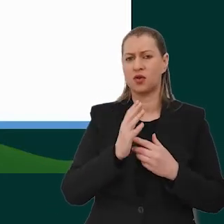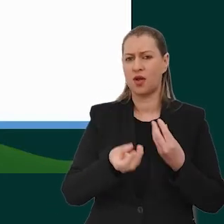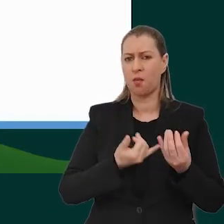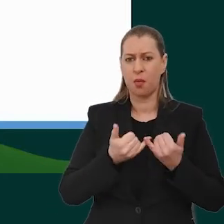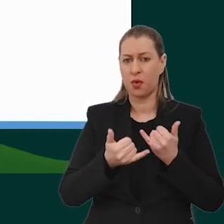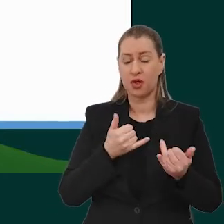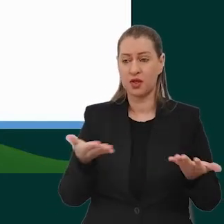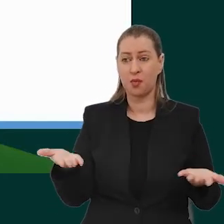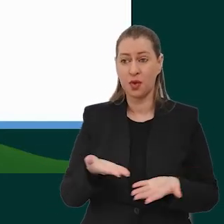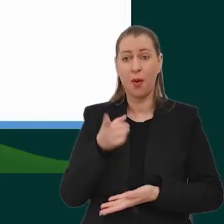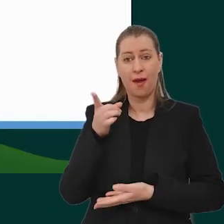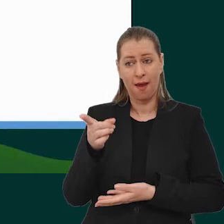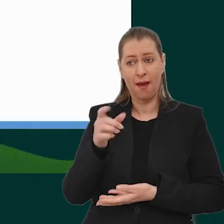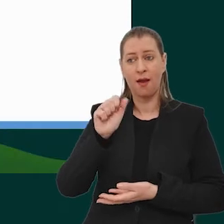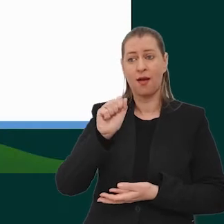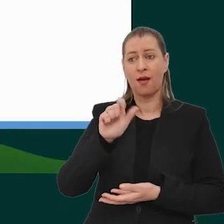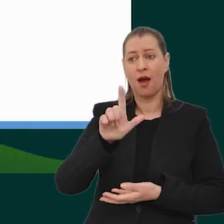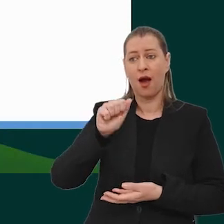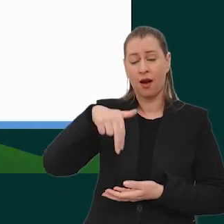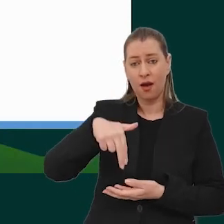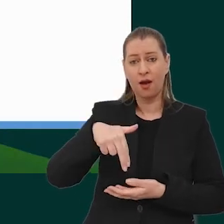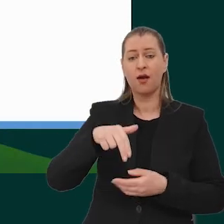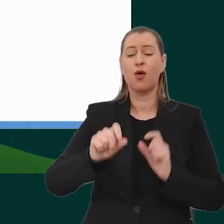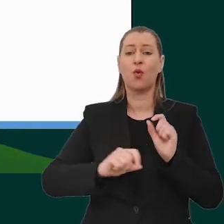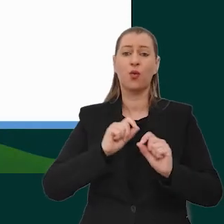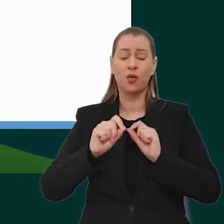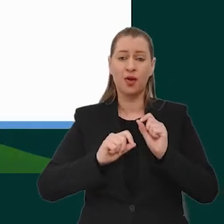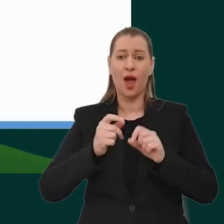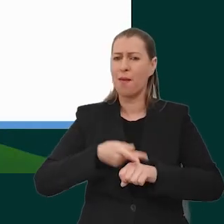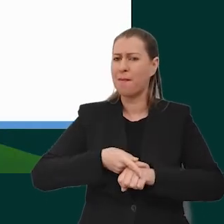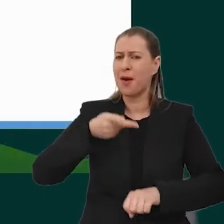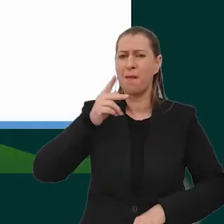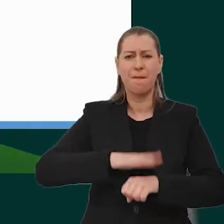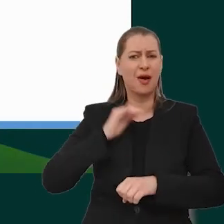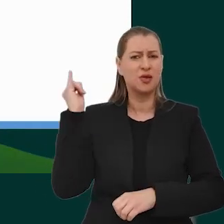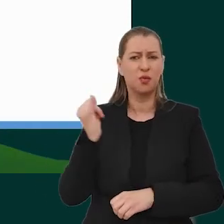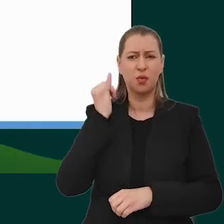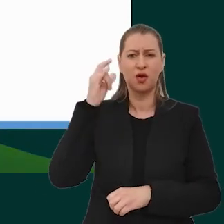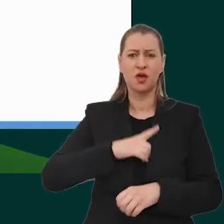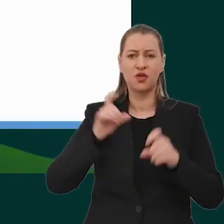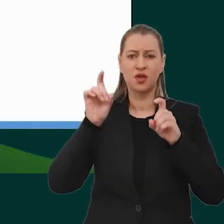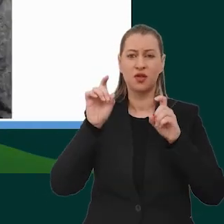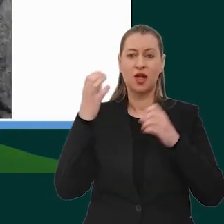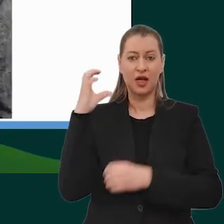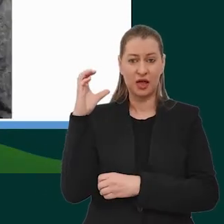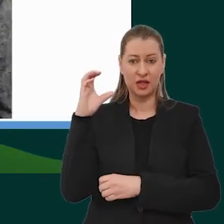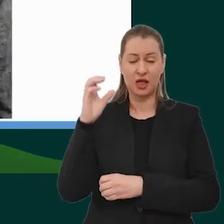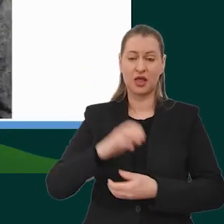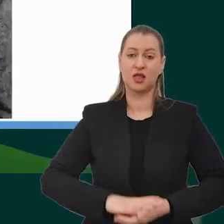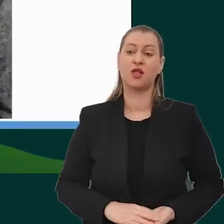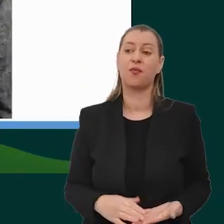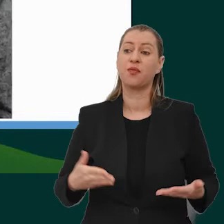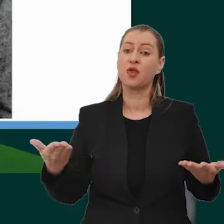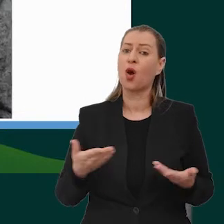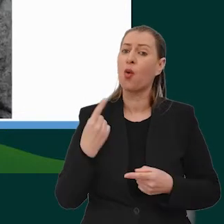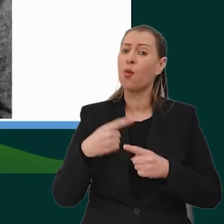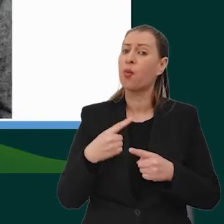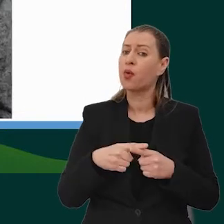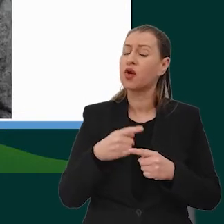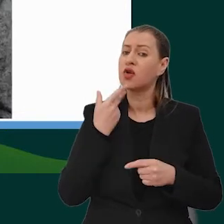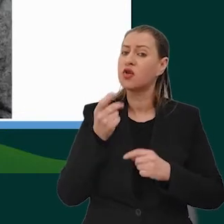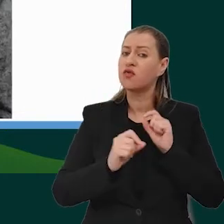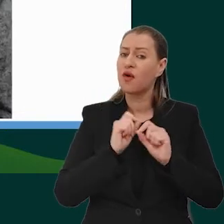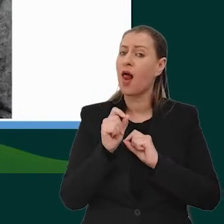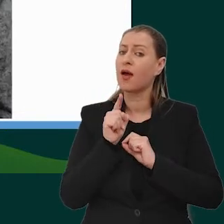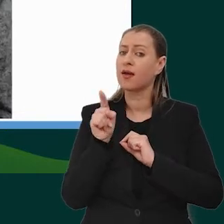Turing para nós é o prêmio mais relevante que existe na ciência, né? E por que a gente diz